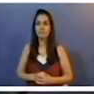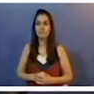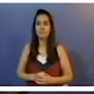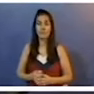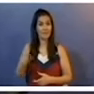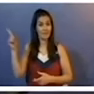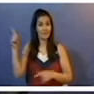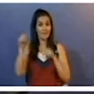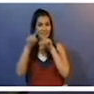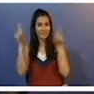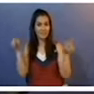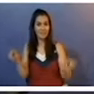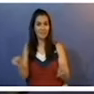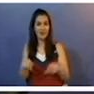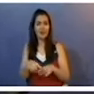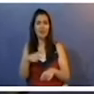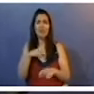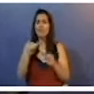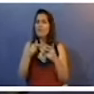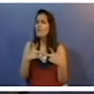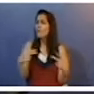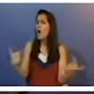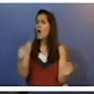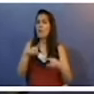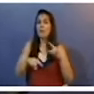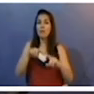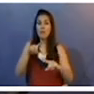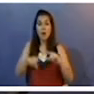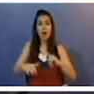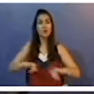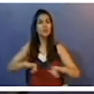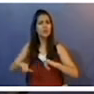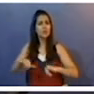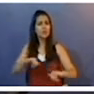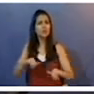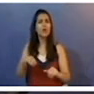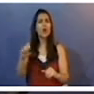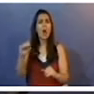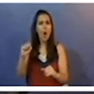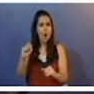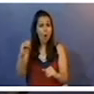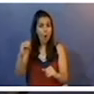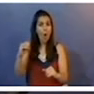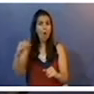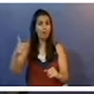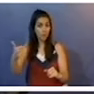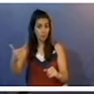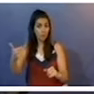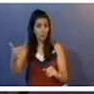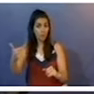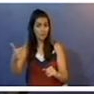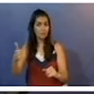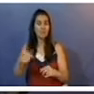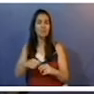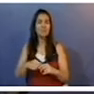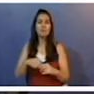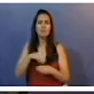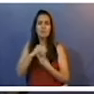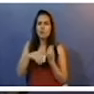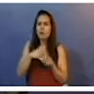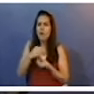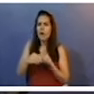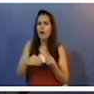Aqui nessa imagem nós temos vários materiais que sofreram, né, a oxidação e estão aí